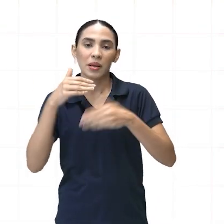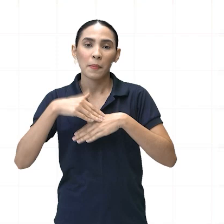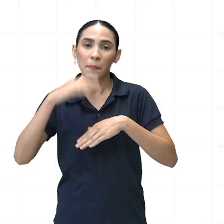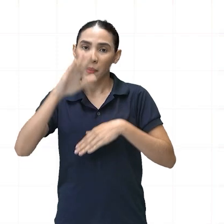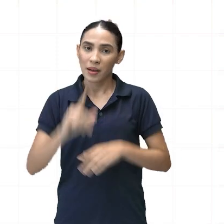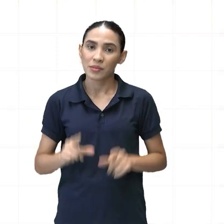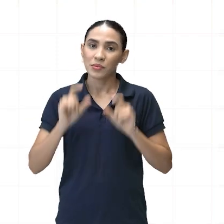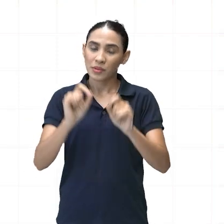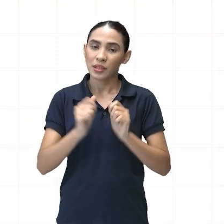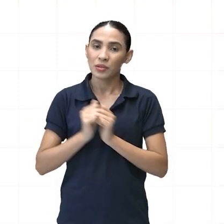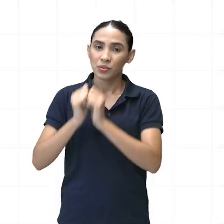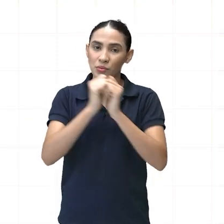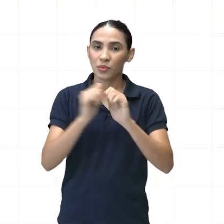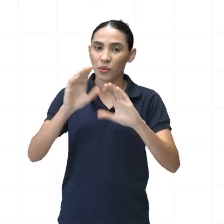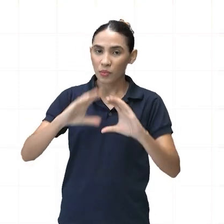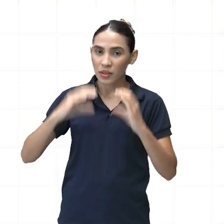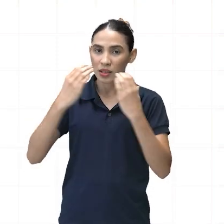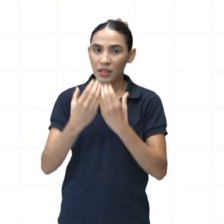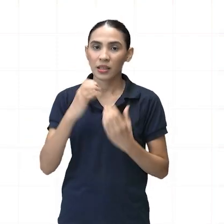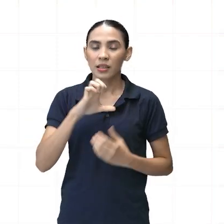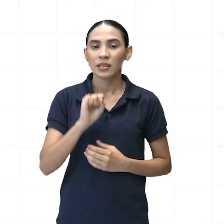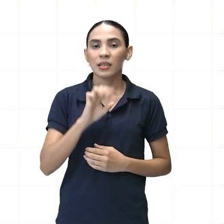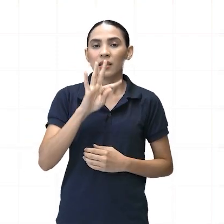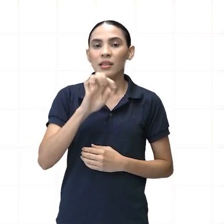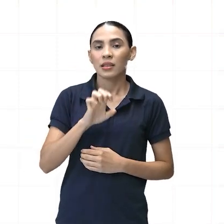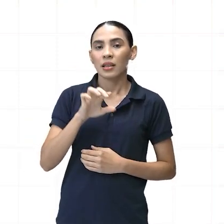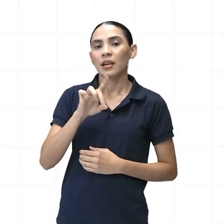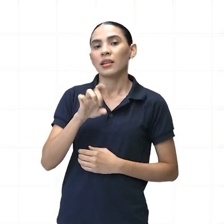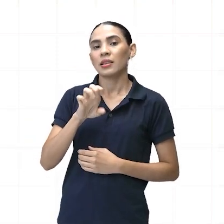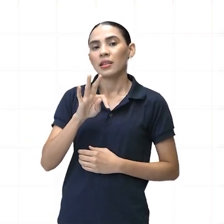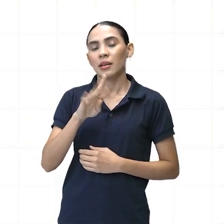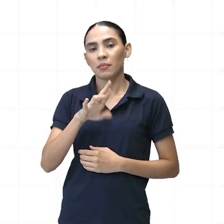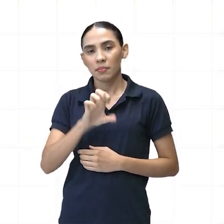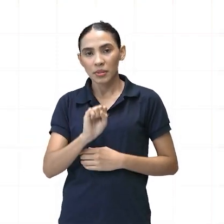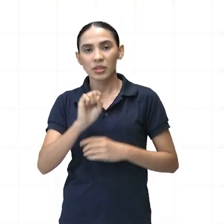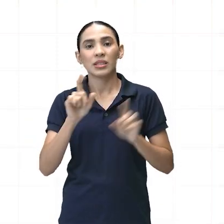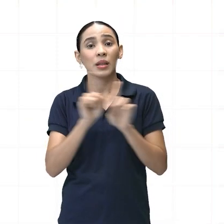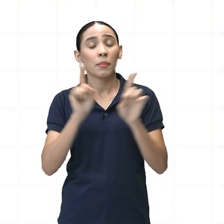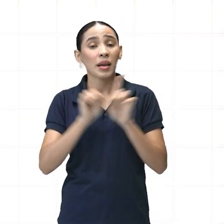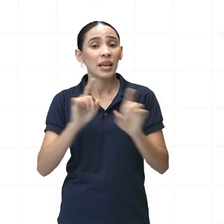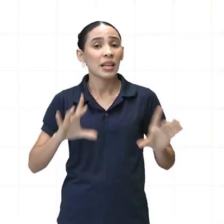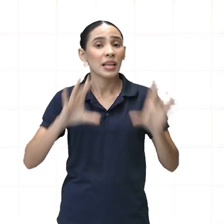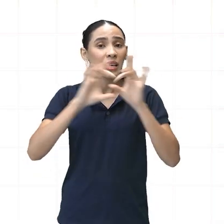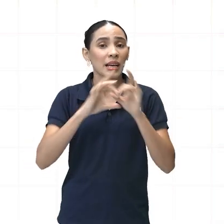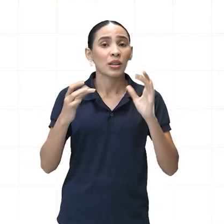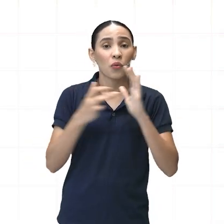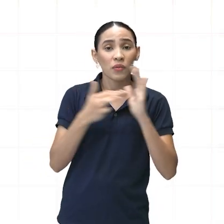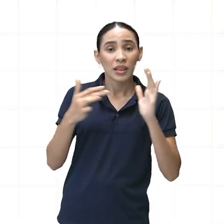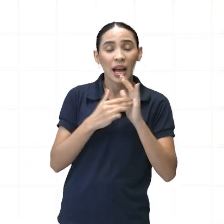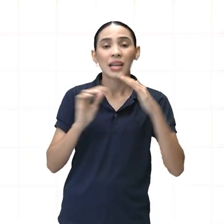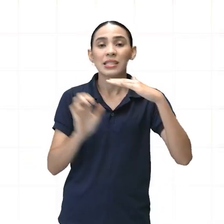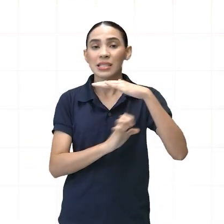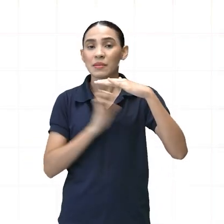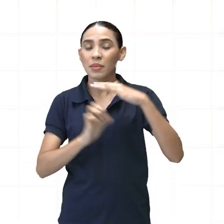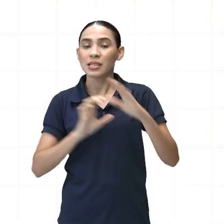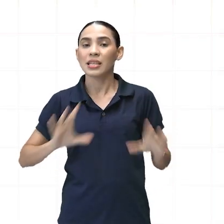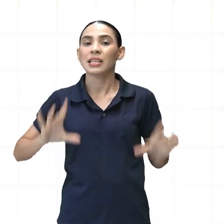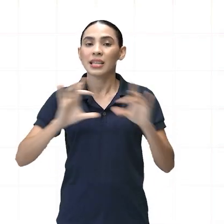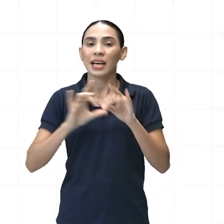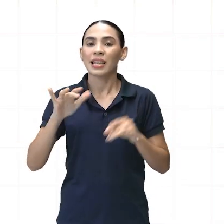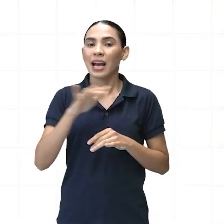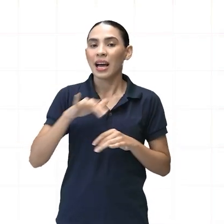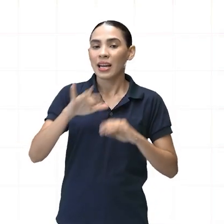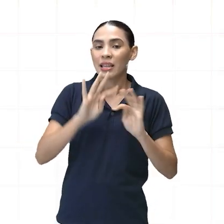cada vez mais com a comunidade de startups, que vai estar ligado a a novidade, as empresas que estão ligadas à